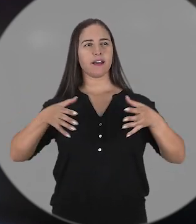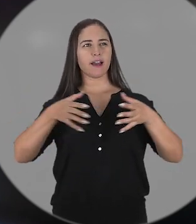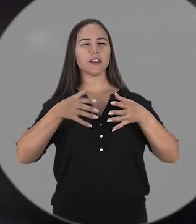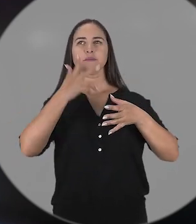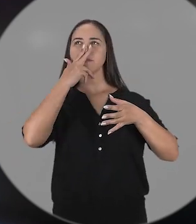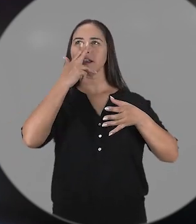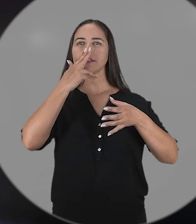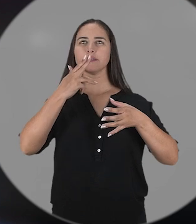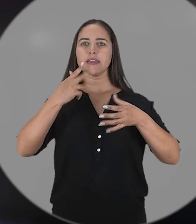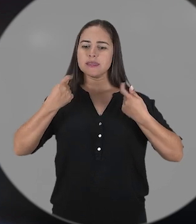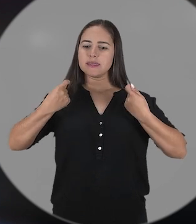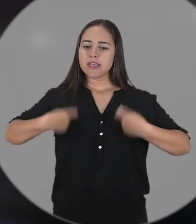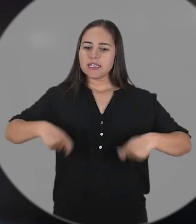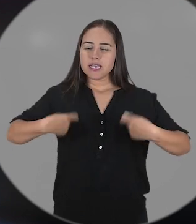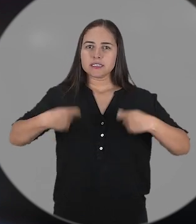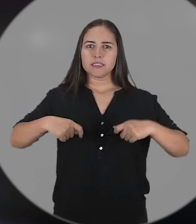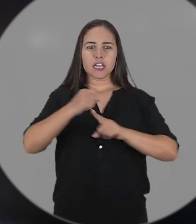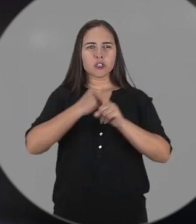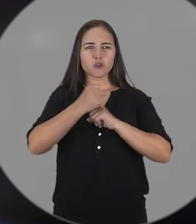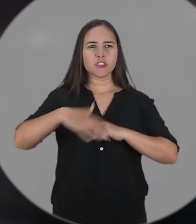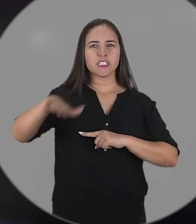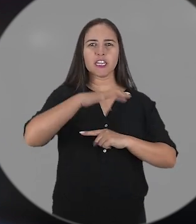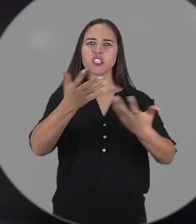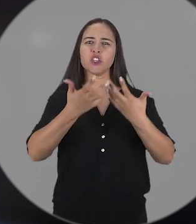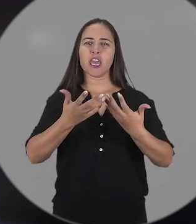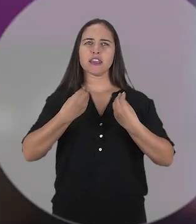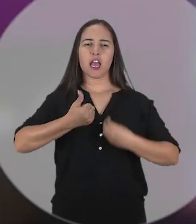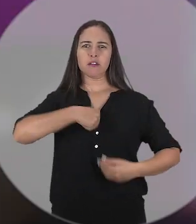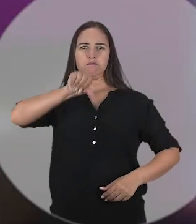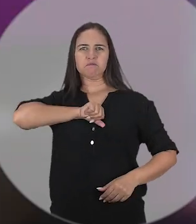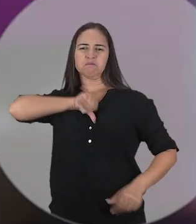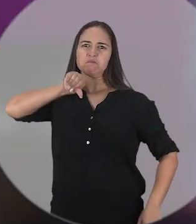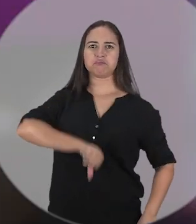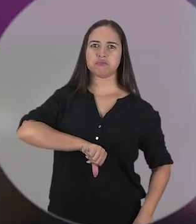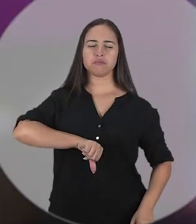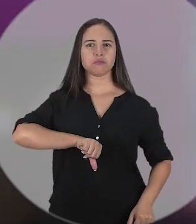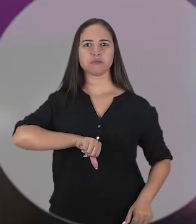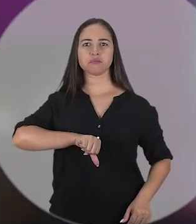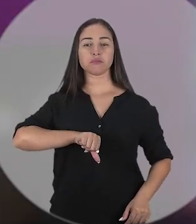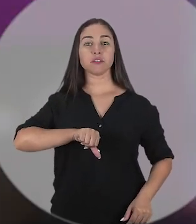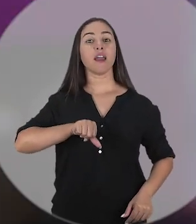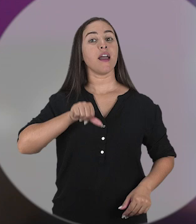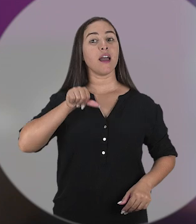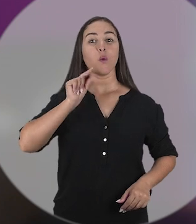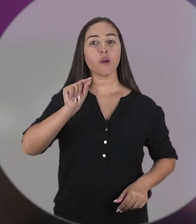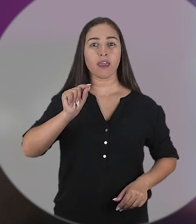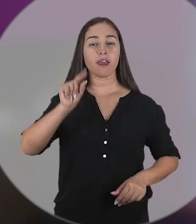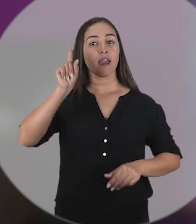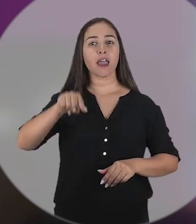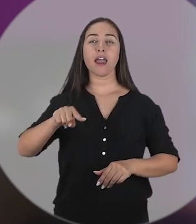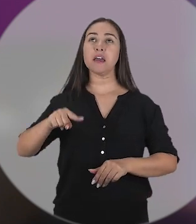a uma necessidade que a sociedade tem de baixar nossa autoestima a qualquer custo. Essa comunidade só tem o seguinte, ela passou uma